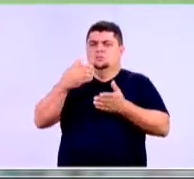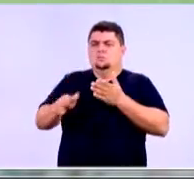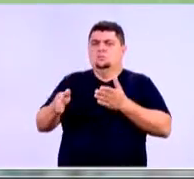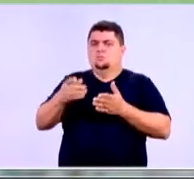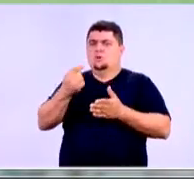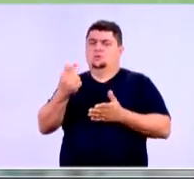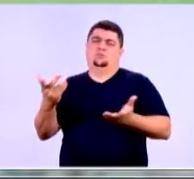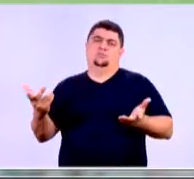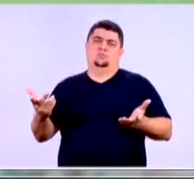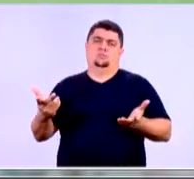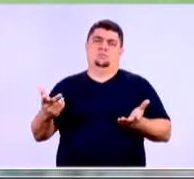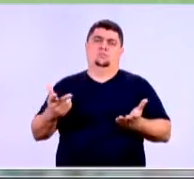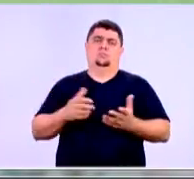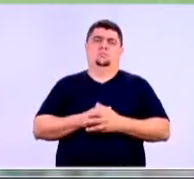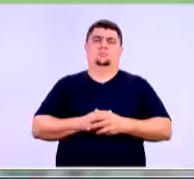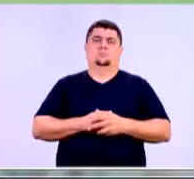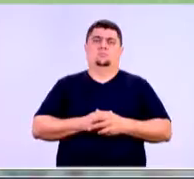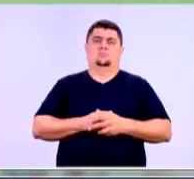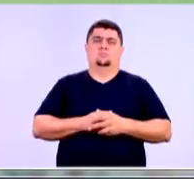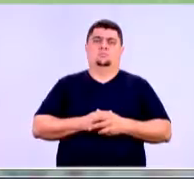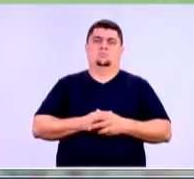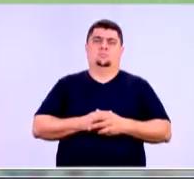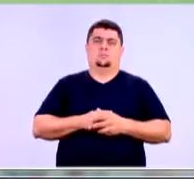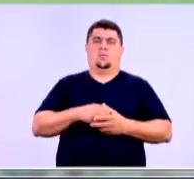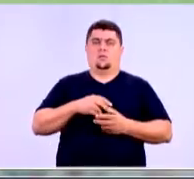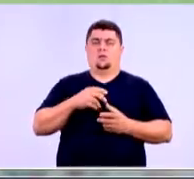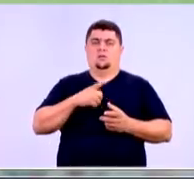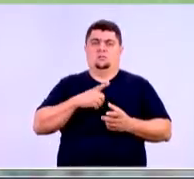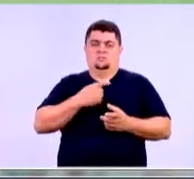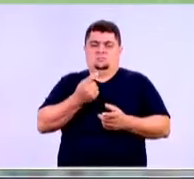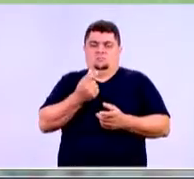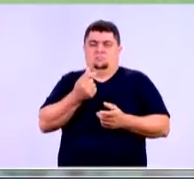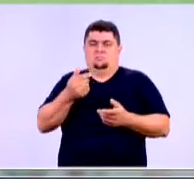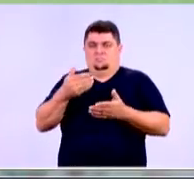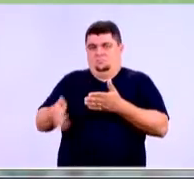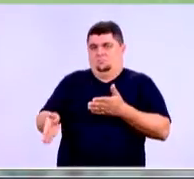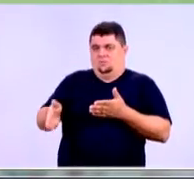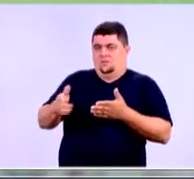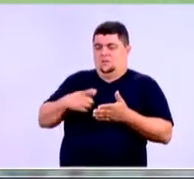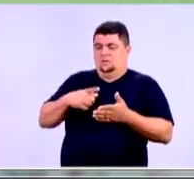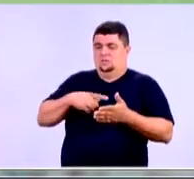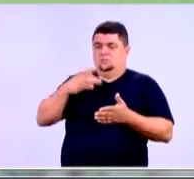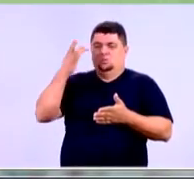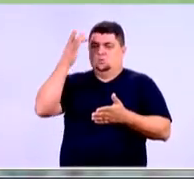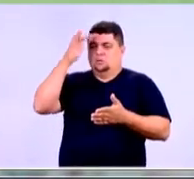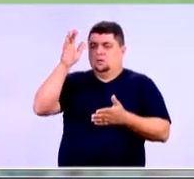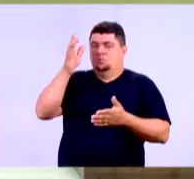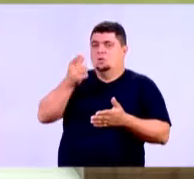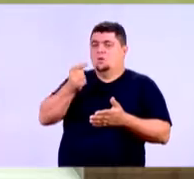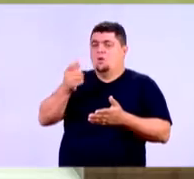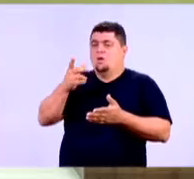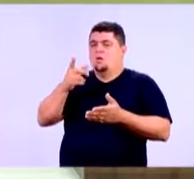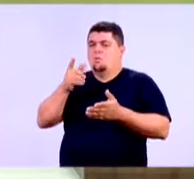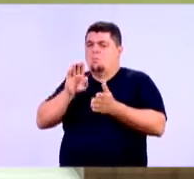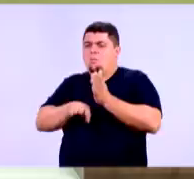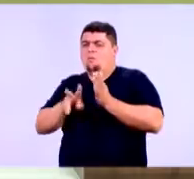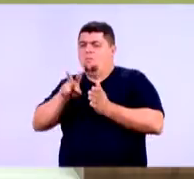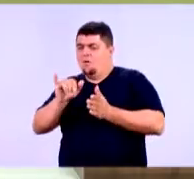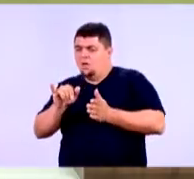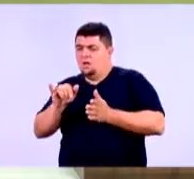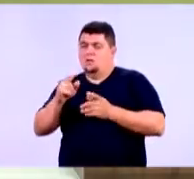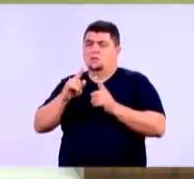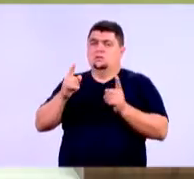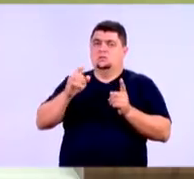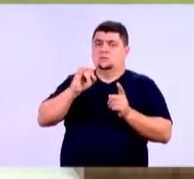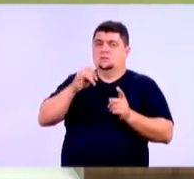caixa. No caso, a variabilidade, digamos, é a incerteza que você tenha quanto a esses fluxos de caixa. Você vai dessa forma